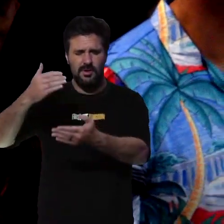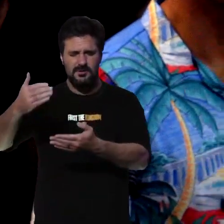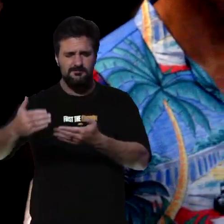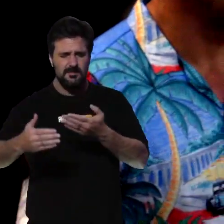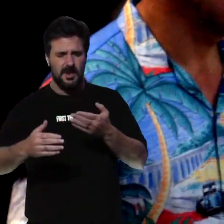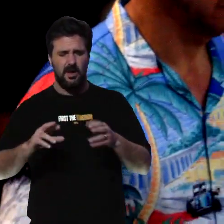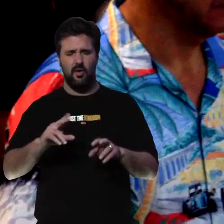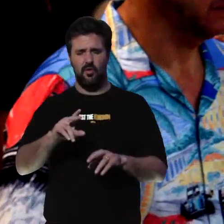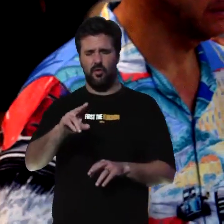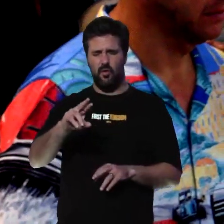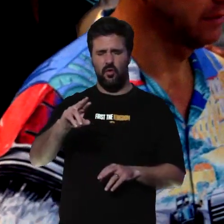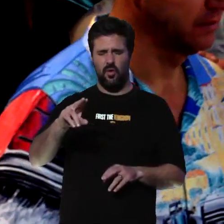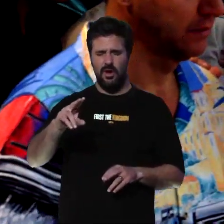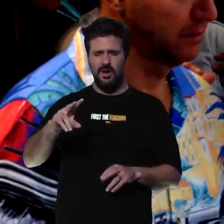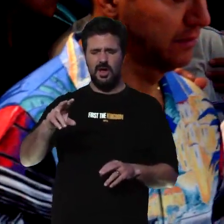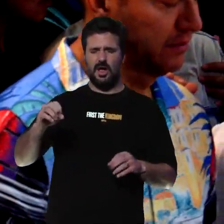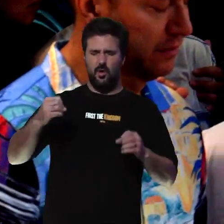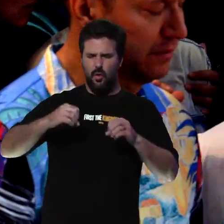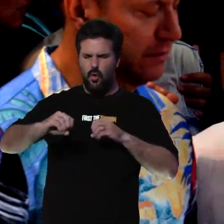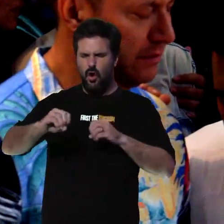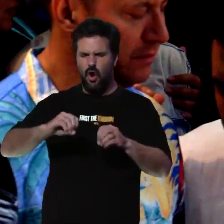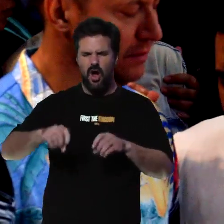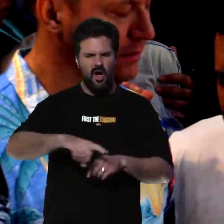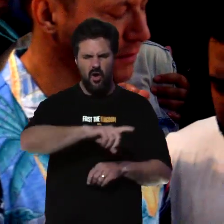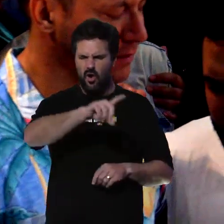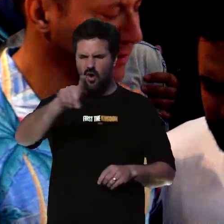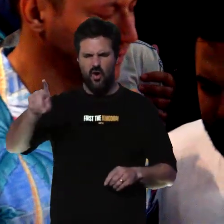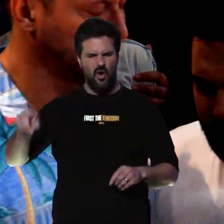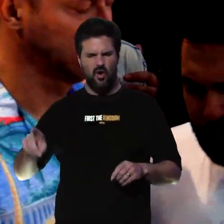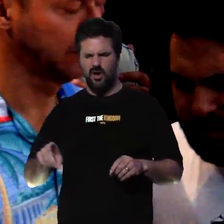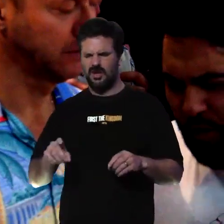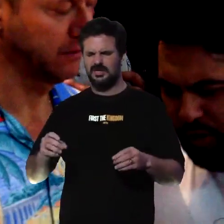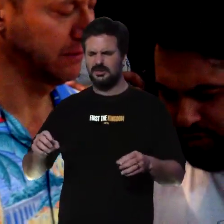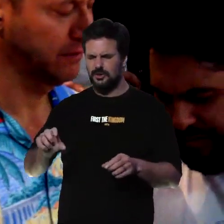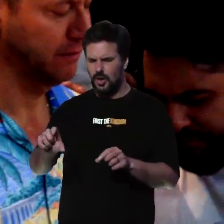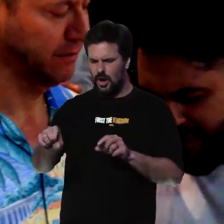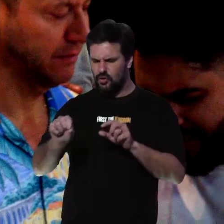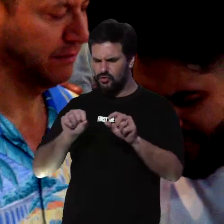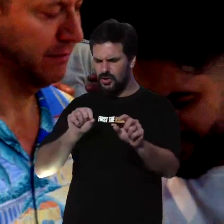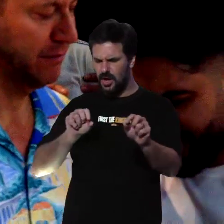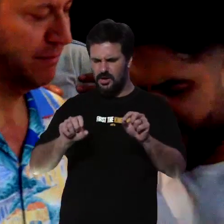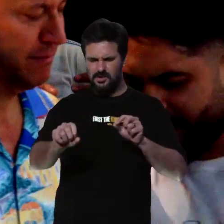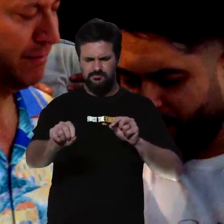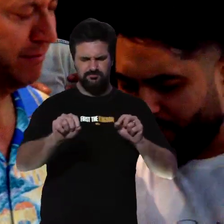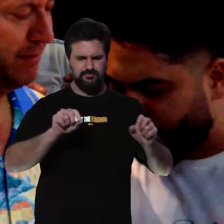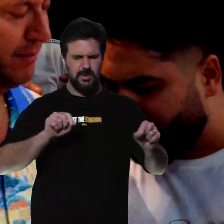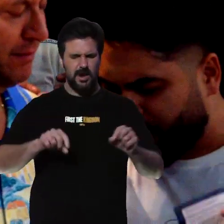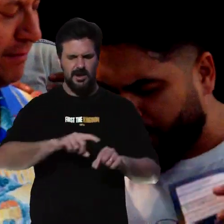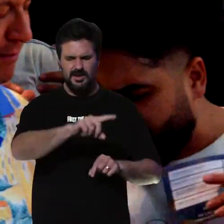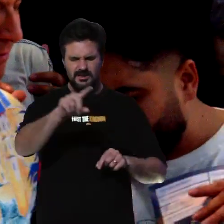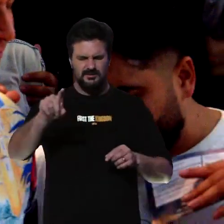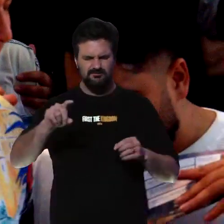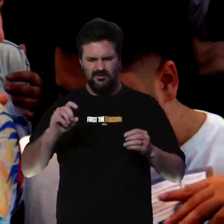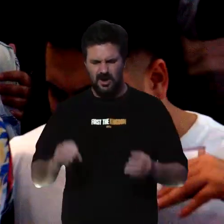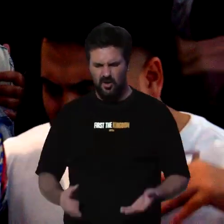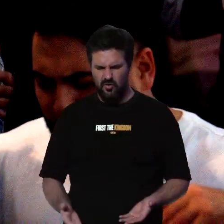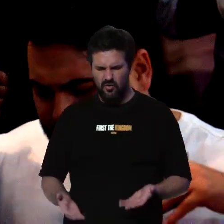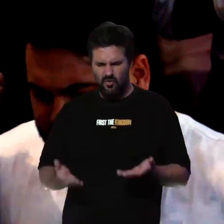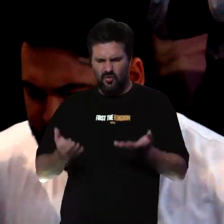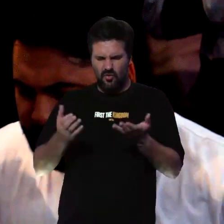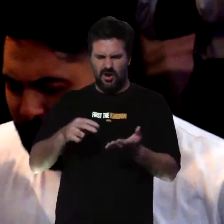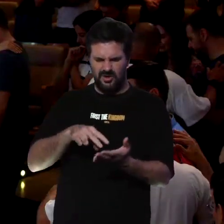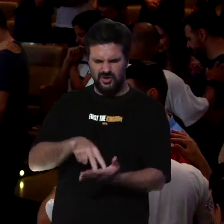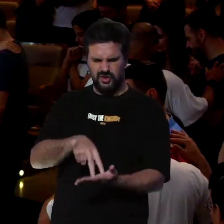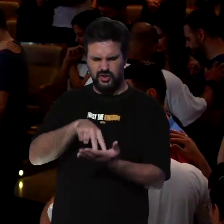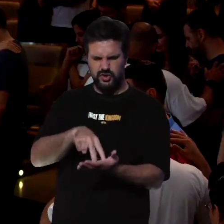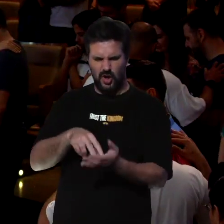aqui, com relação à obra, o ministério, o chamado. Levanta, Deus, novamente o Teu exército. Levanta os